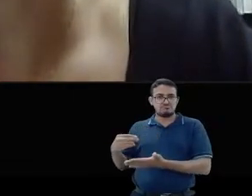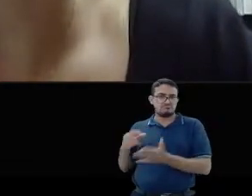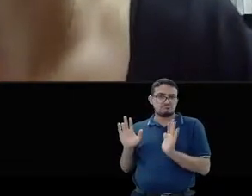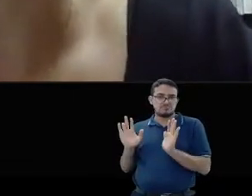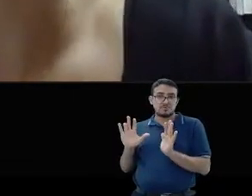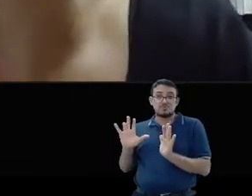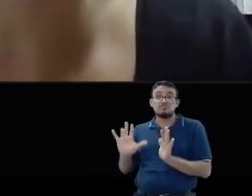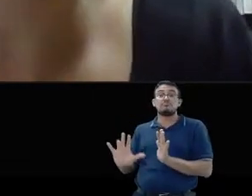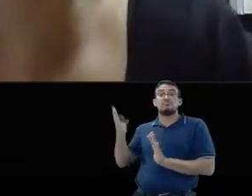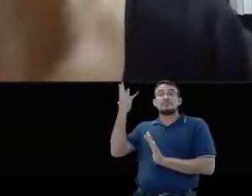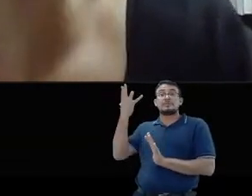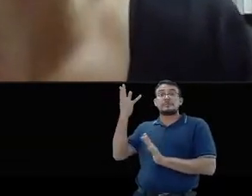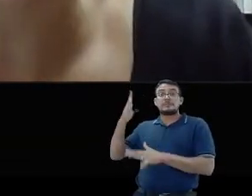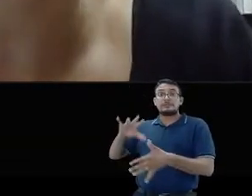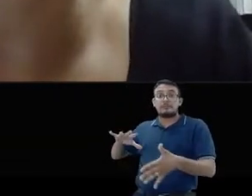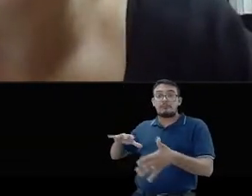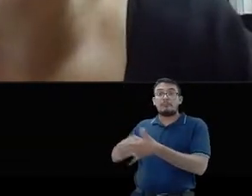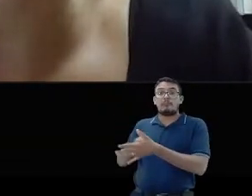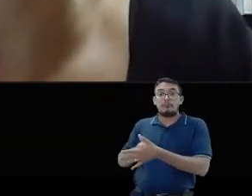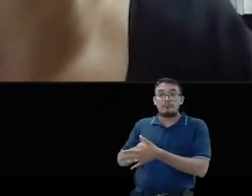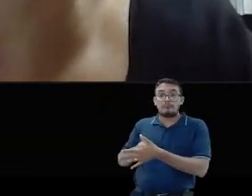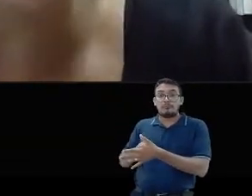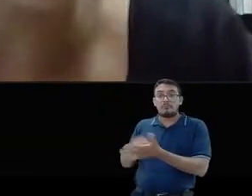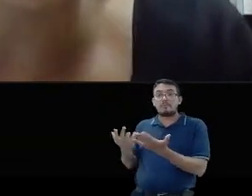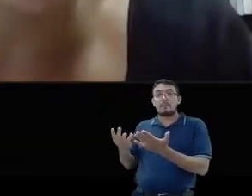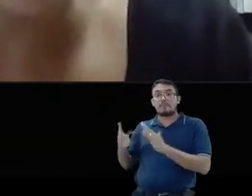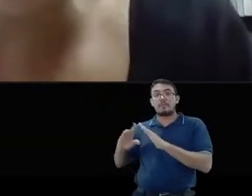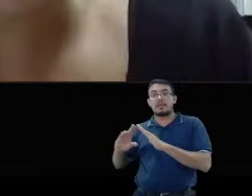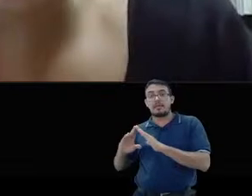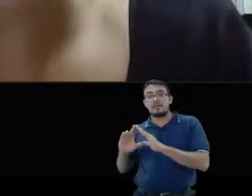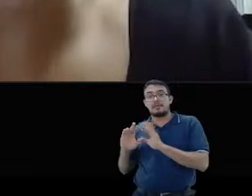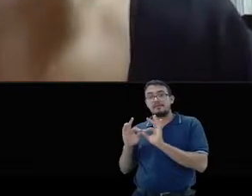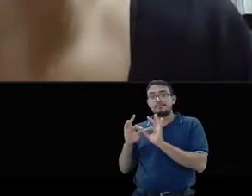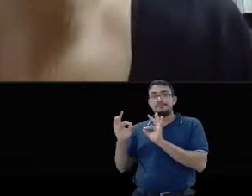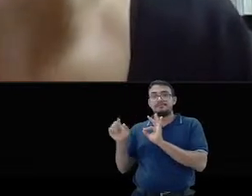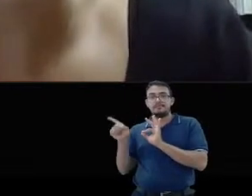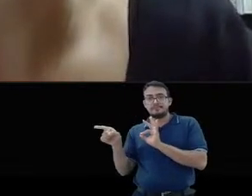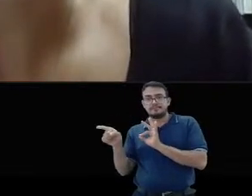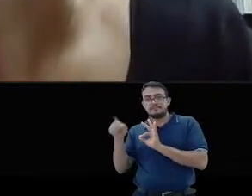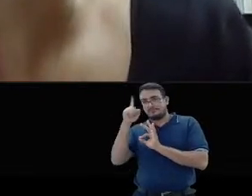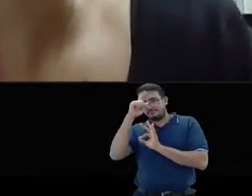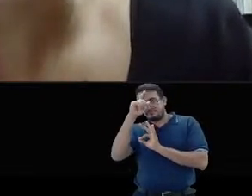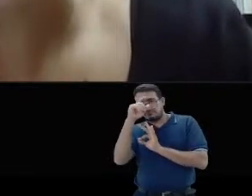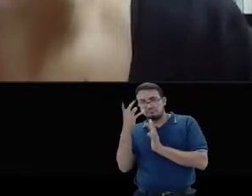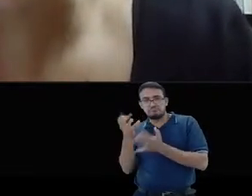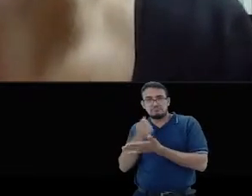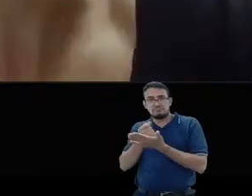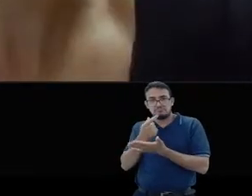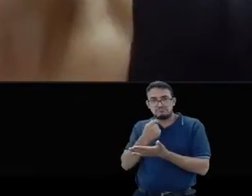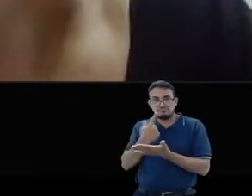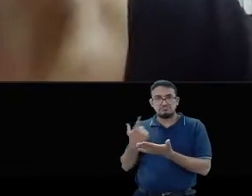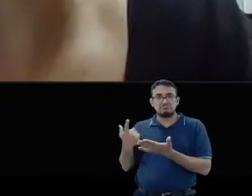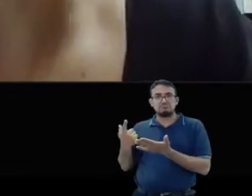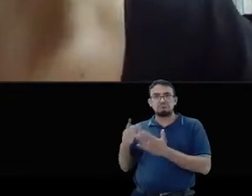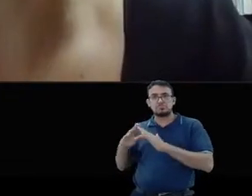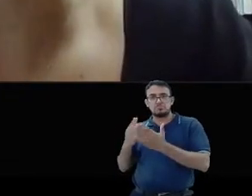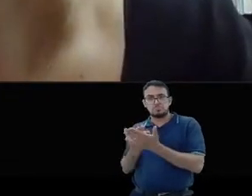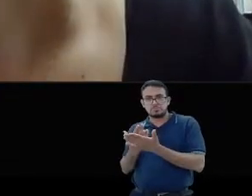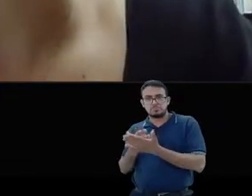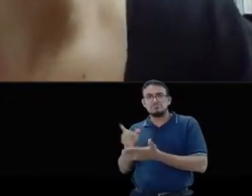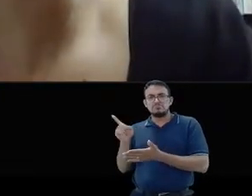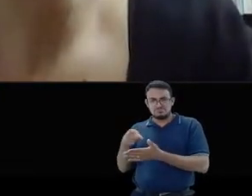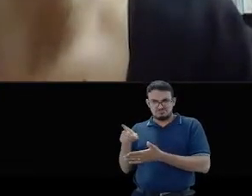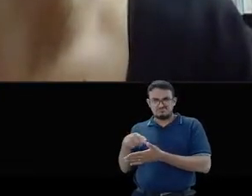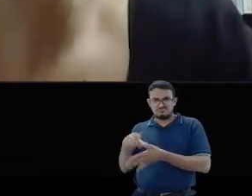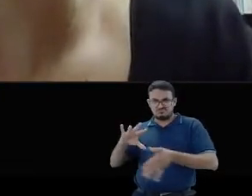nesse percurso, né, casa, farmácia, casa, padaria, casa, escola, né, é considerado acidente de